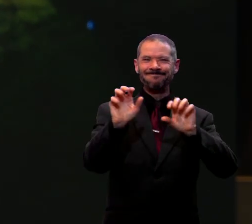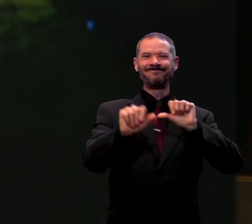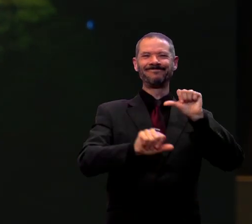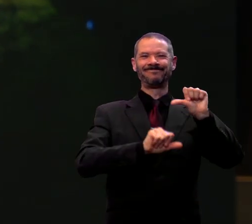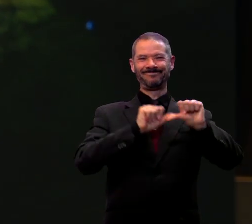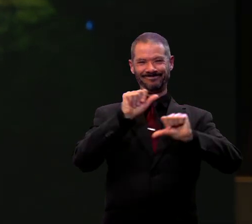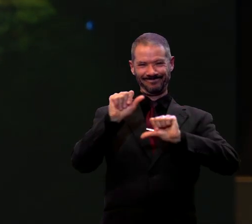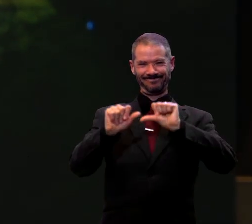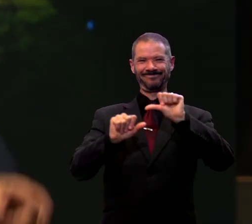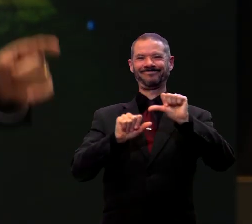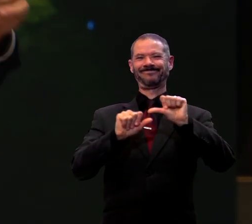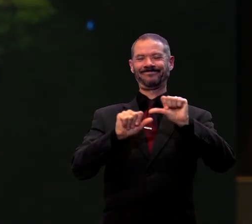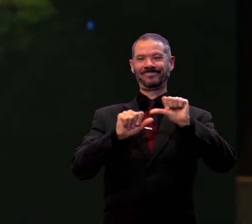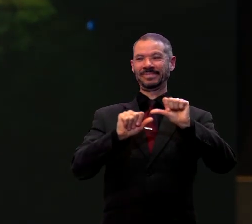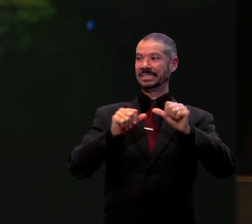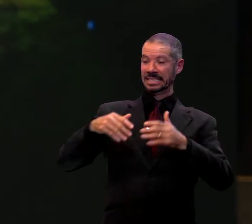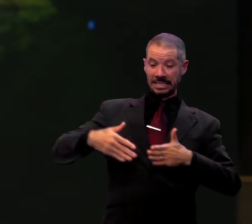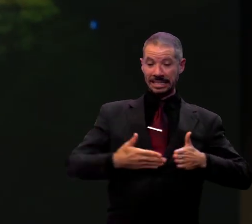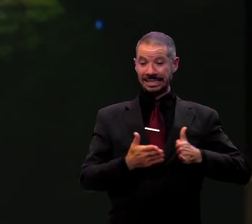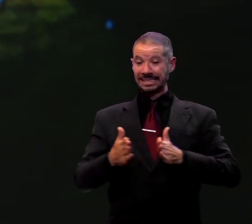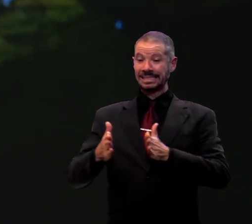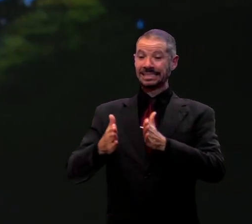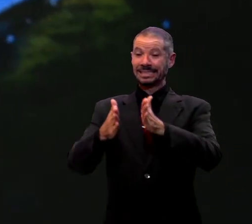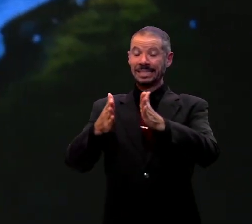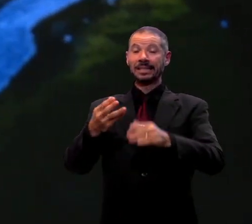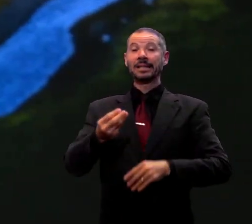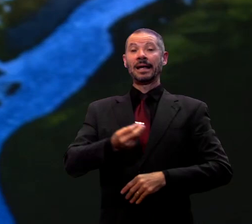você. Nas estradas da vida,